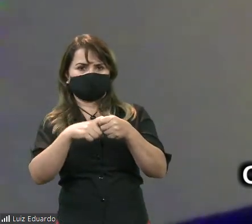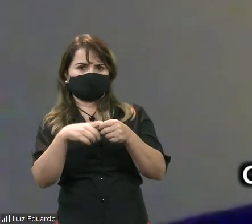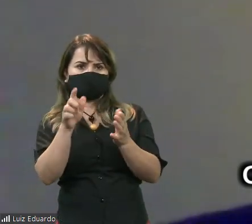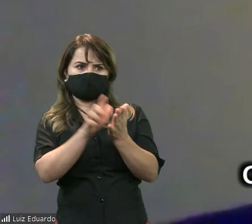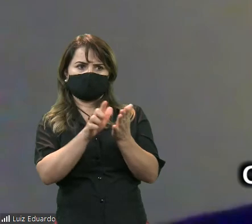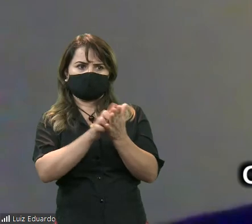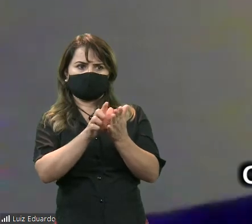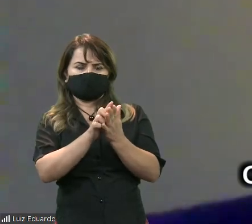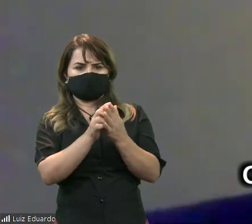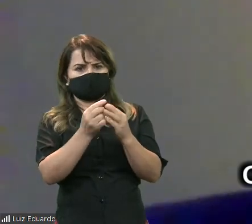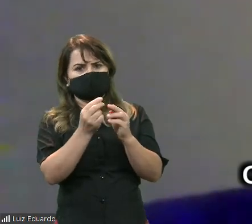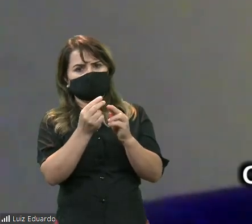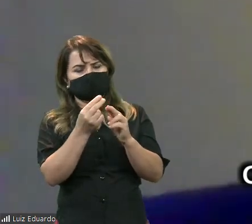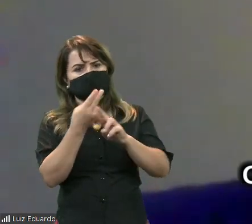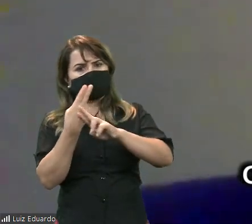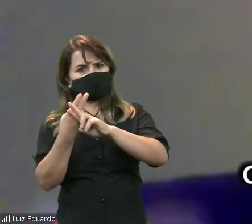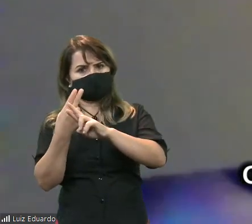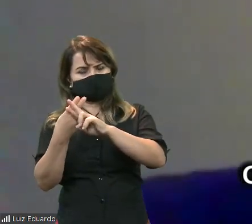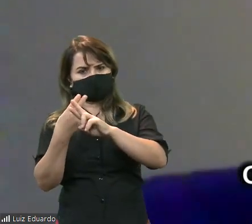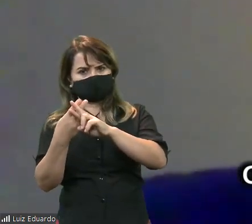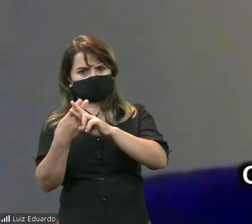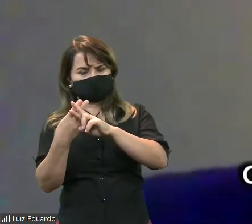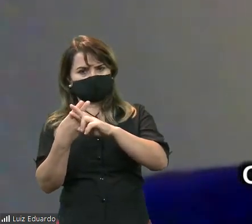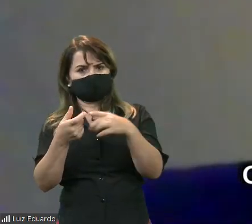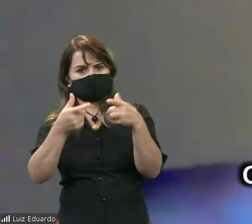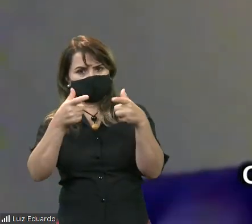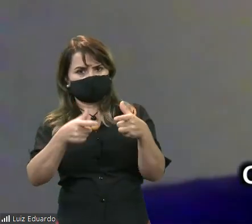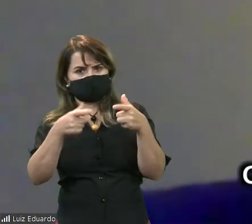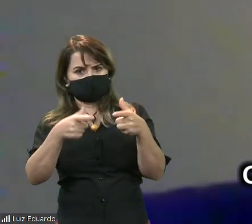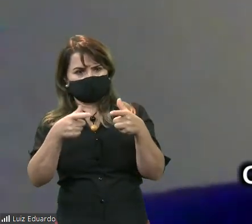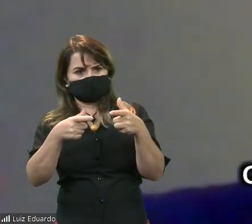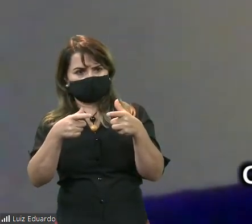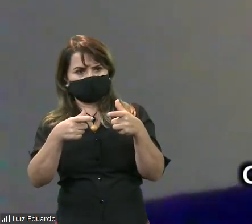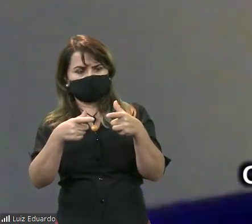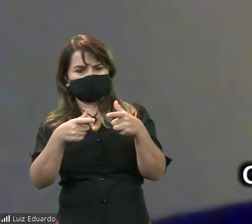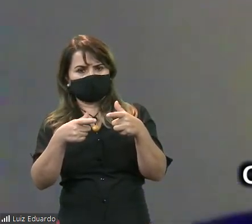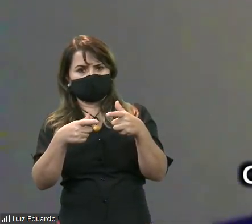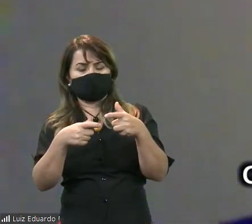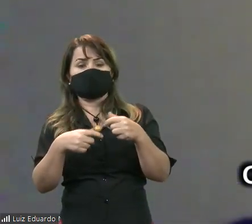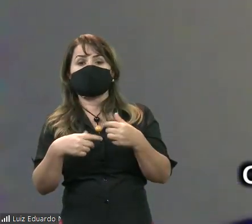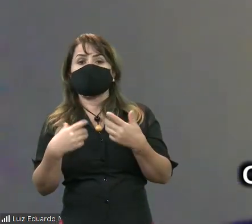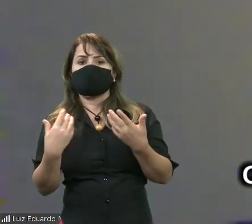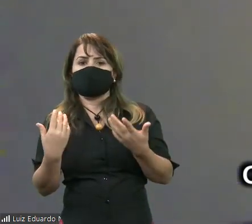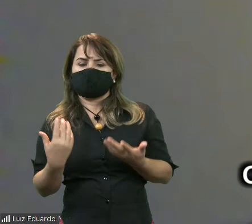da faixa de domínio que hoje pertence a Rumo. Daí